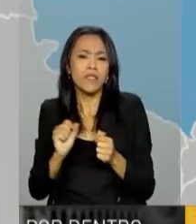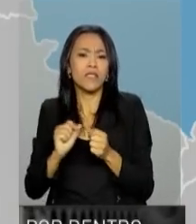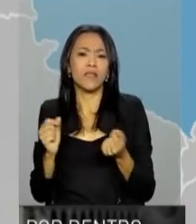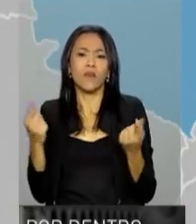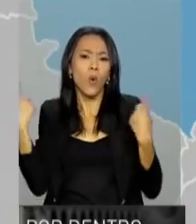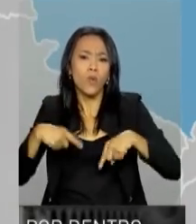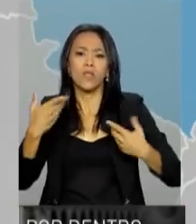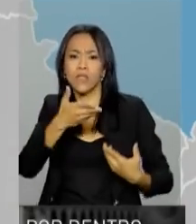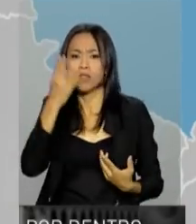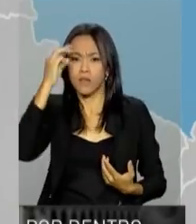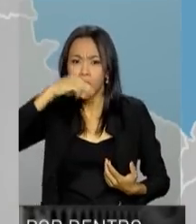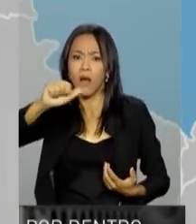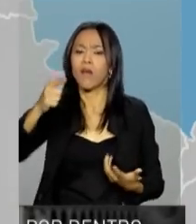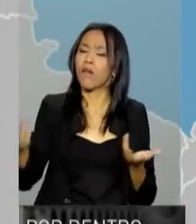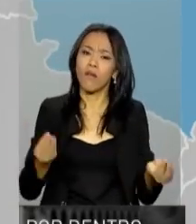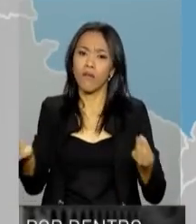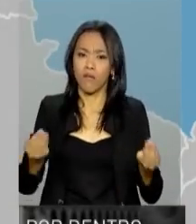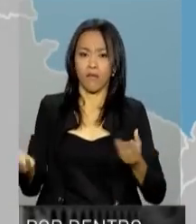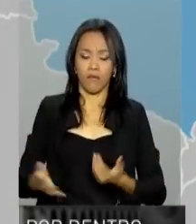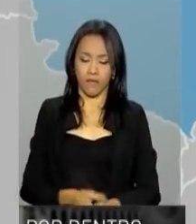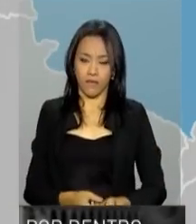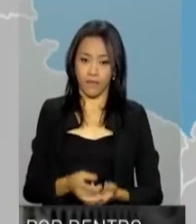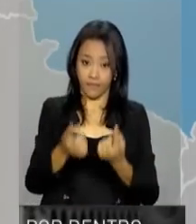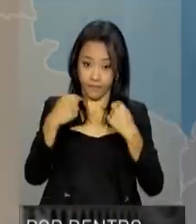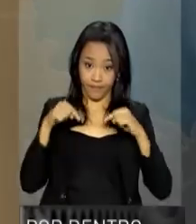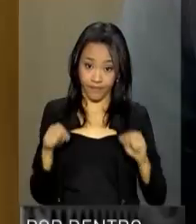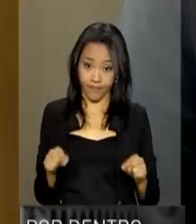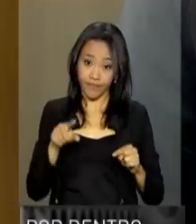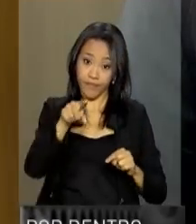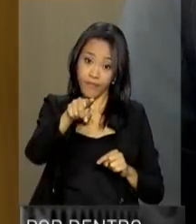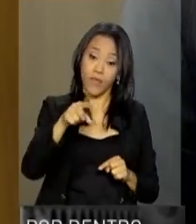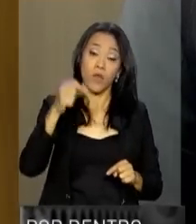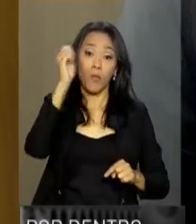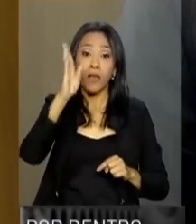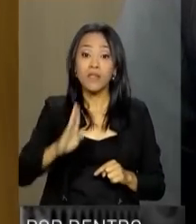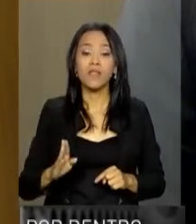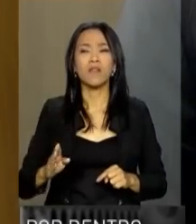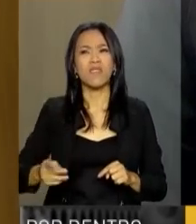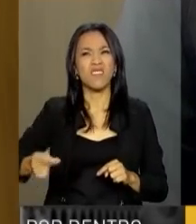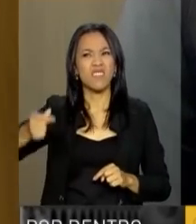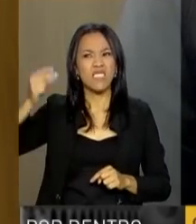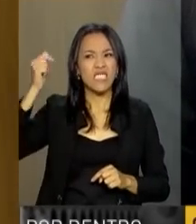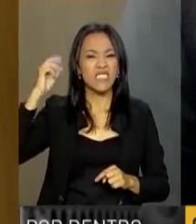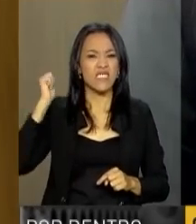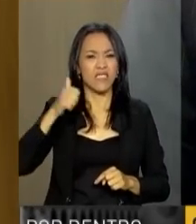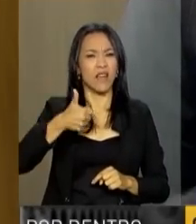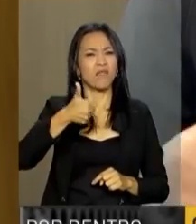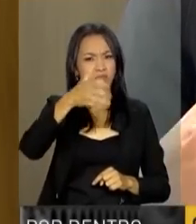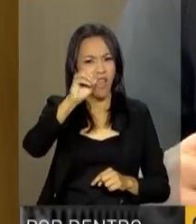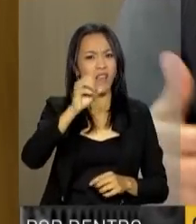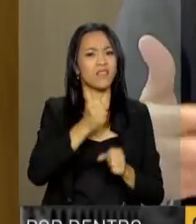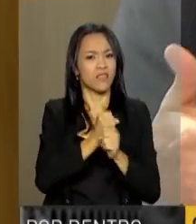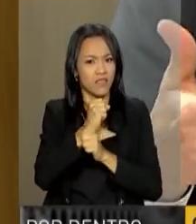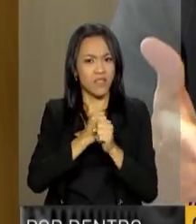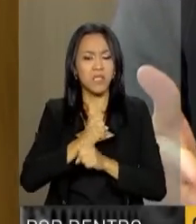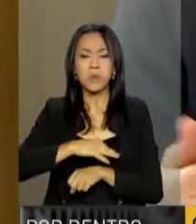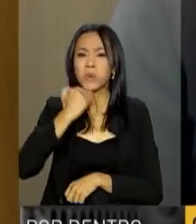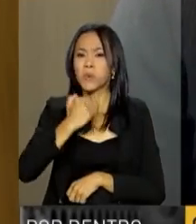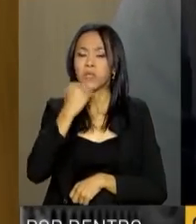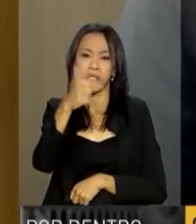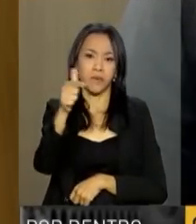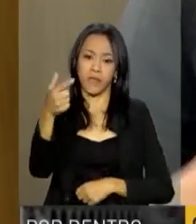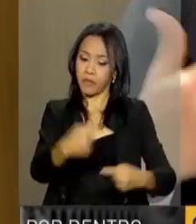um dia olha rubens na verdade o brasil está há décadas sem nenhuma política para enfrentamento às drogas não estão tentando organizar